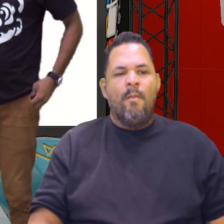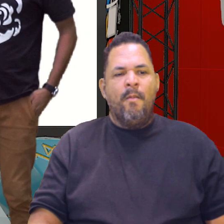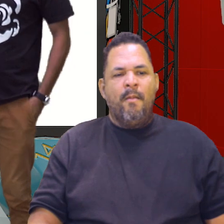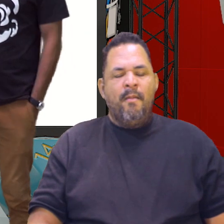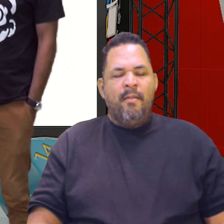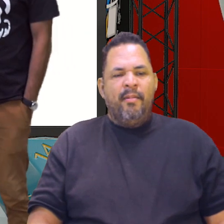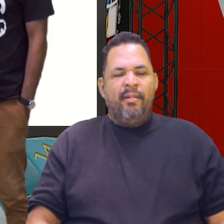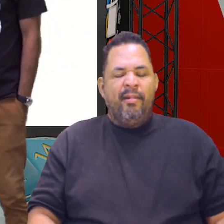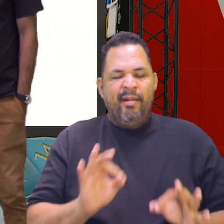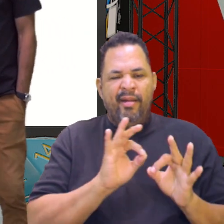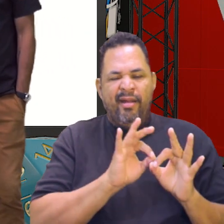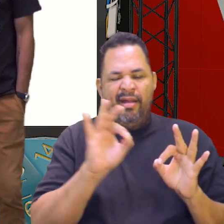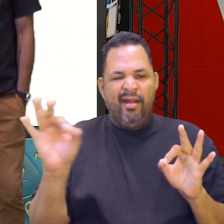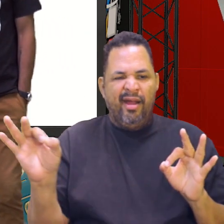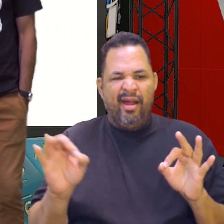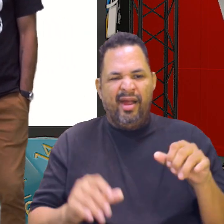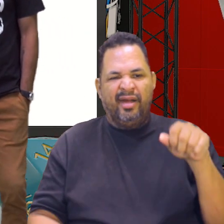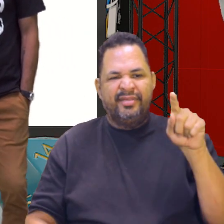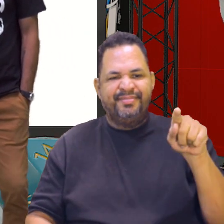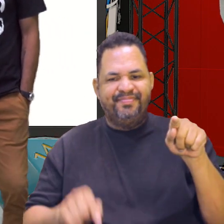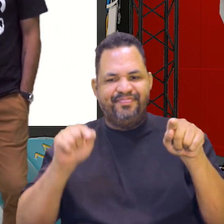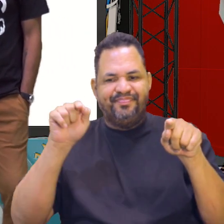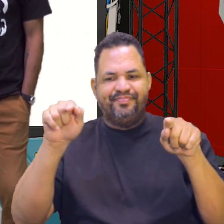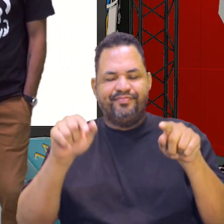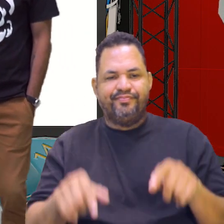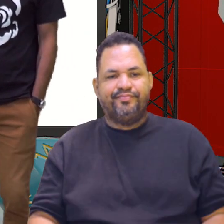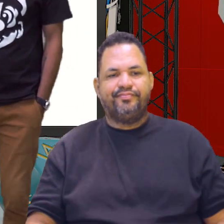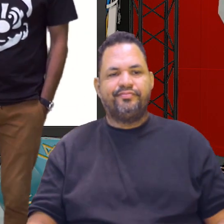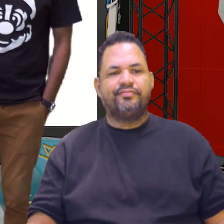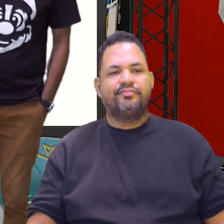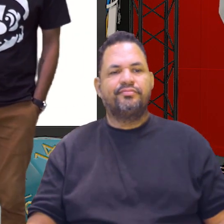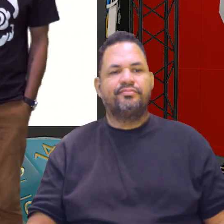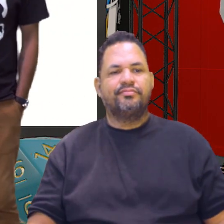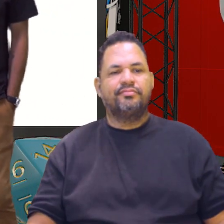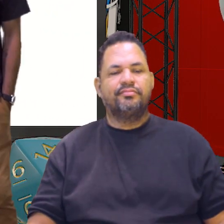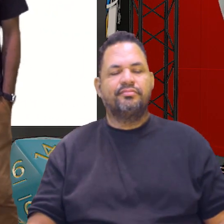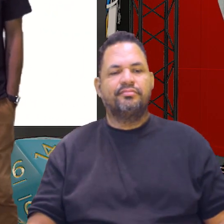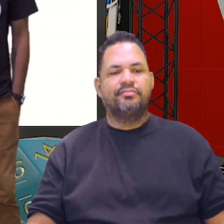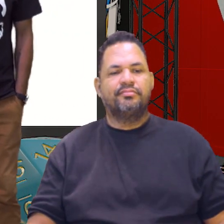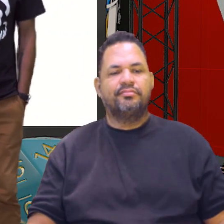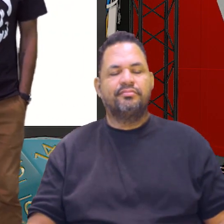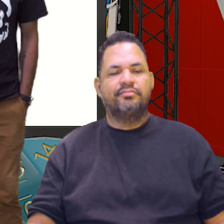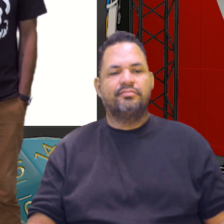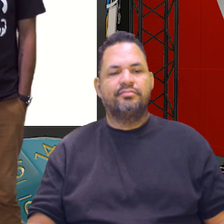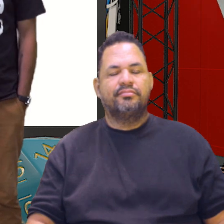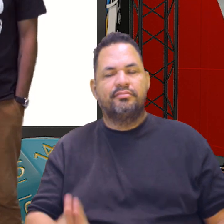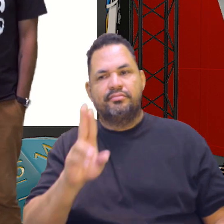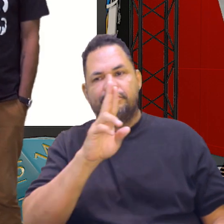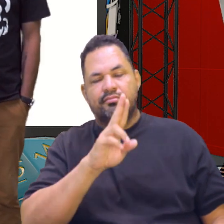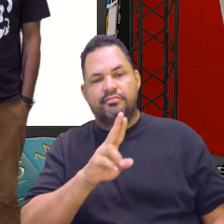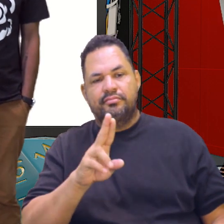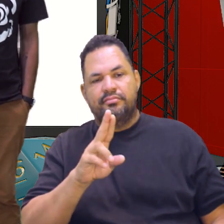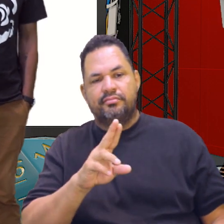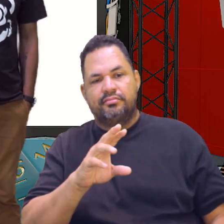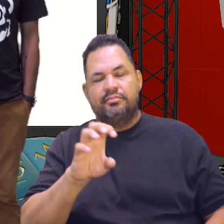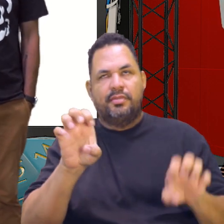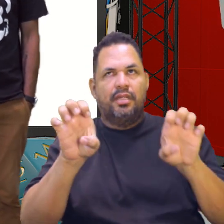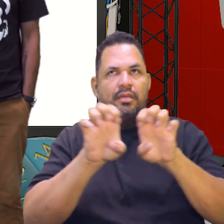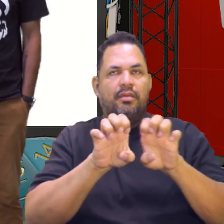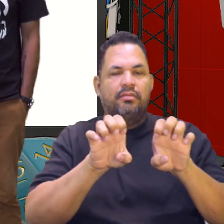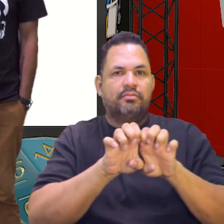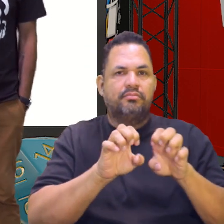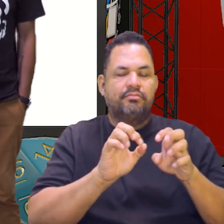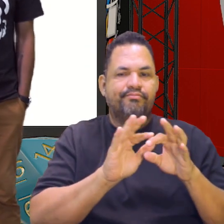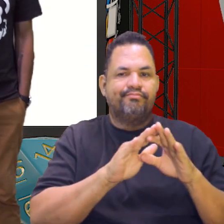agora a gente vai falar da distância entre uma reta e um pontinho. Isso. Né? Então eu acho que vai usar a coordenada do ponto e a equação da